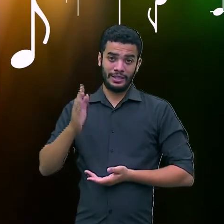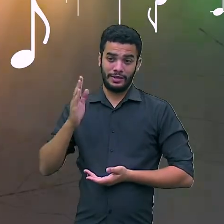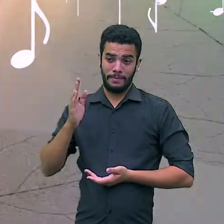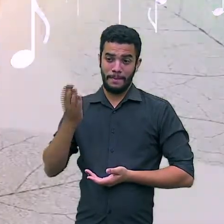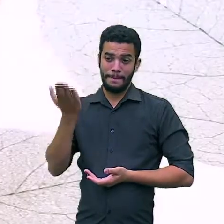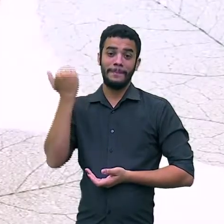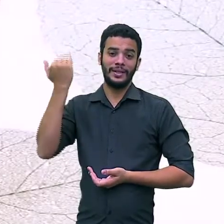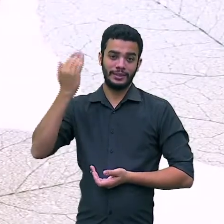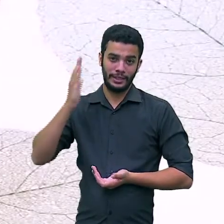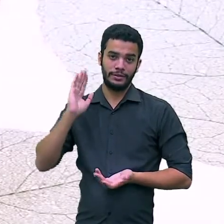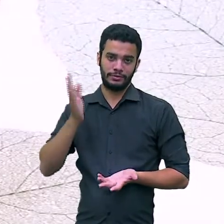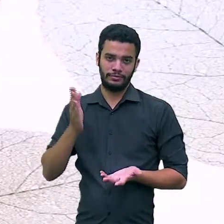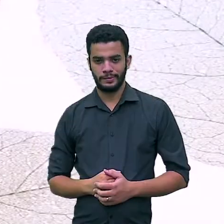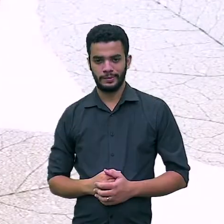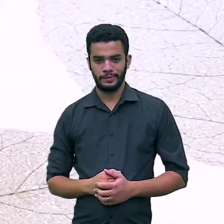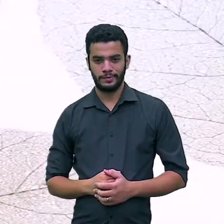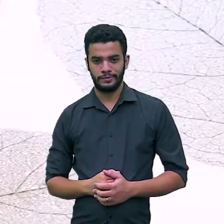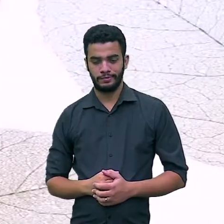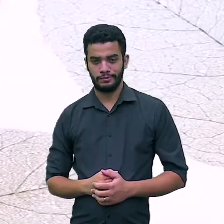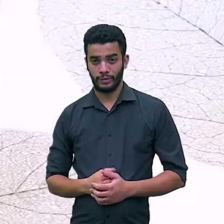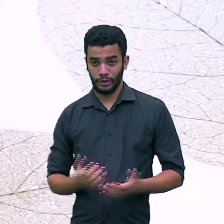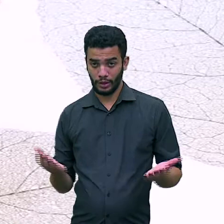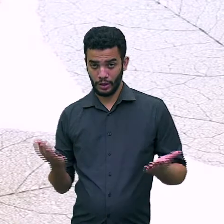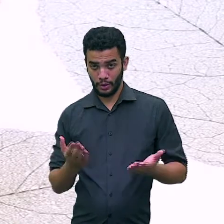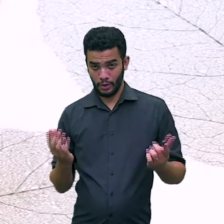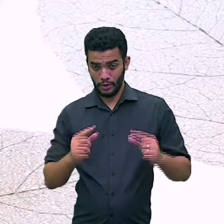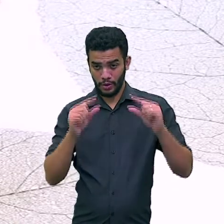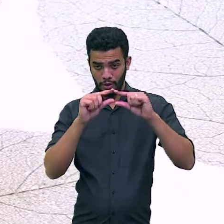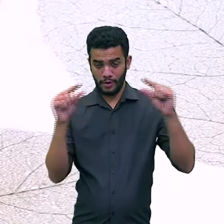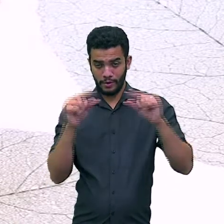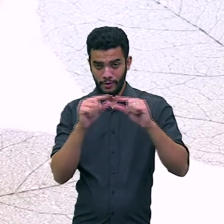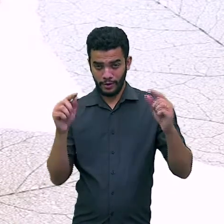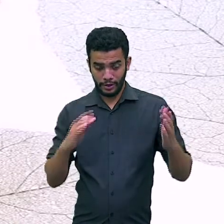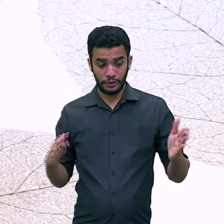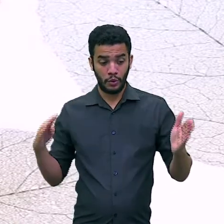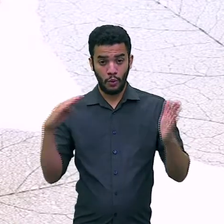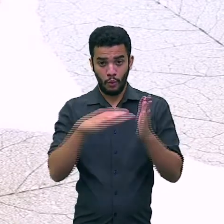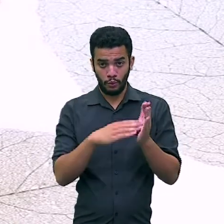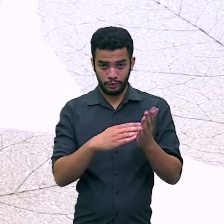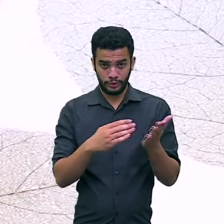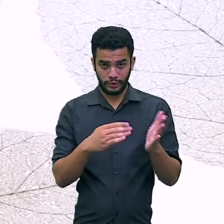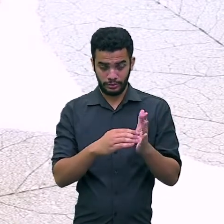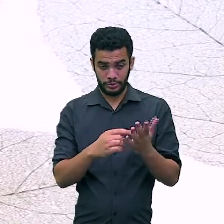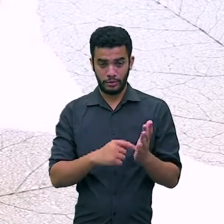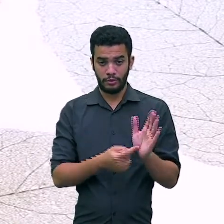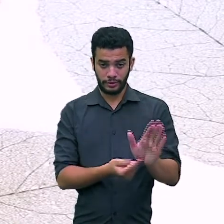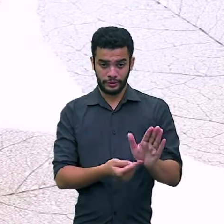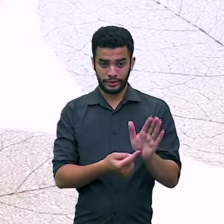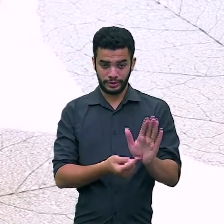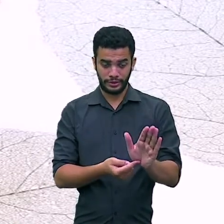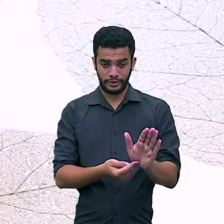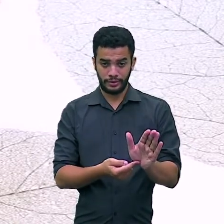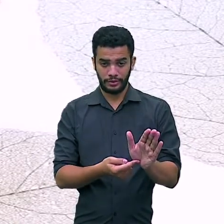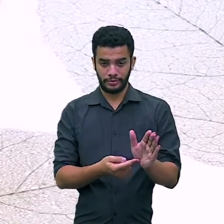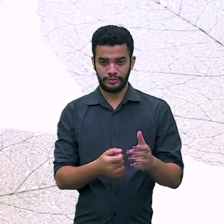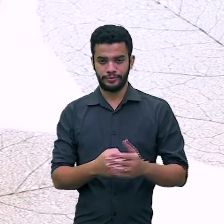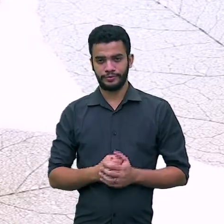acertou. Parabéns. Agora vamos à nossa última frase desse exemplo. Vem